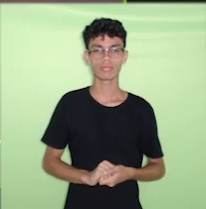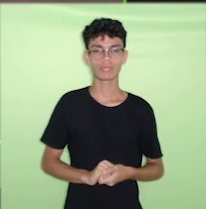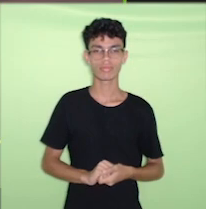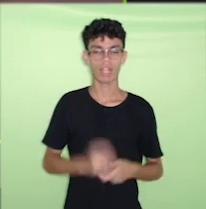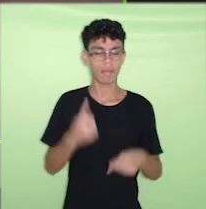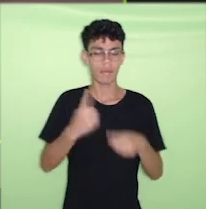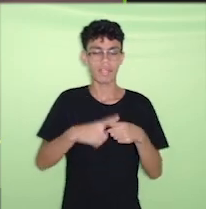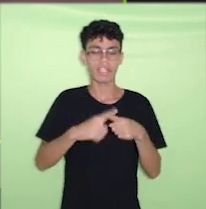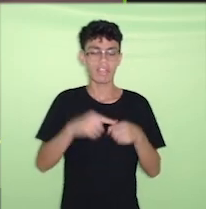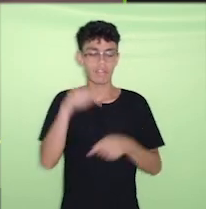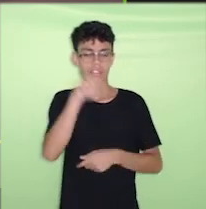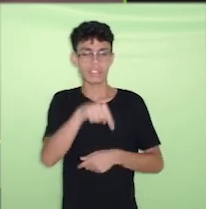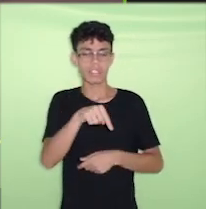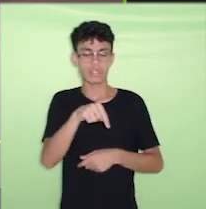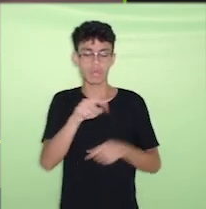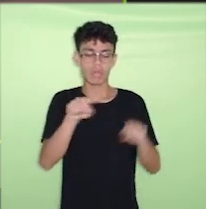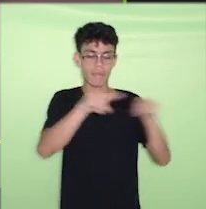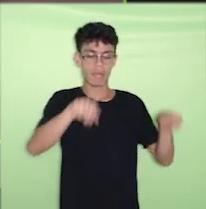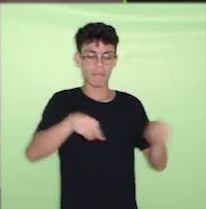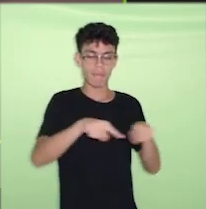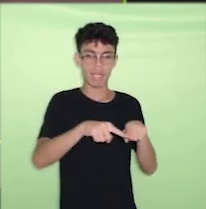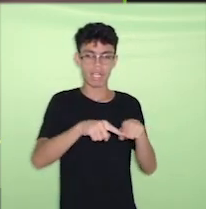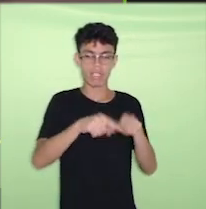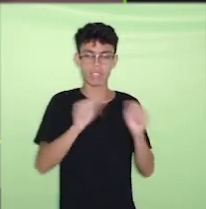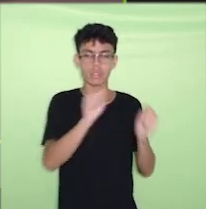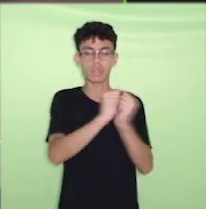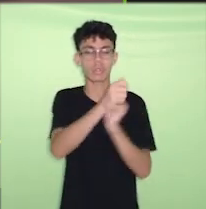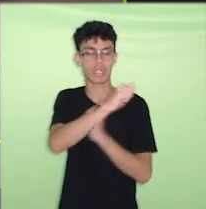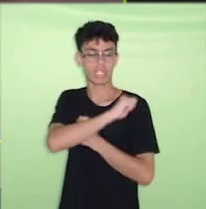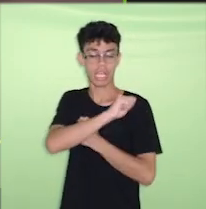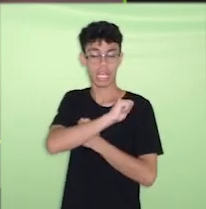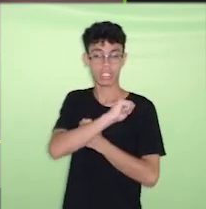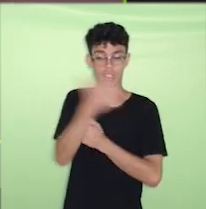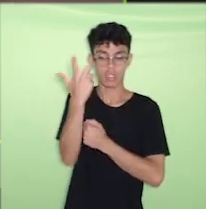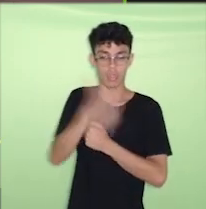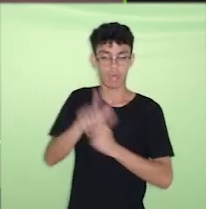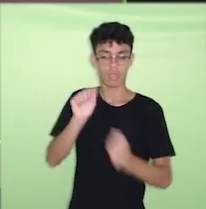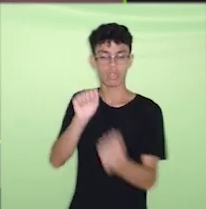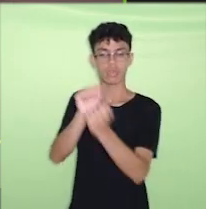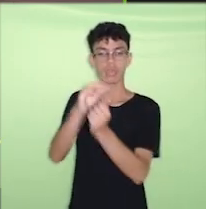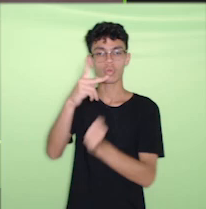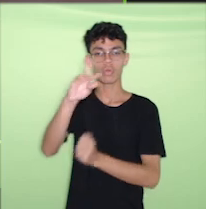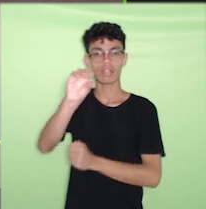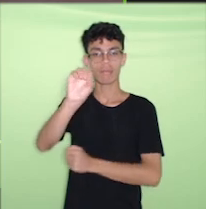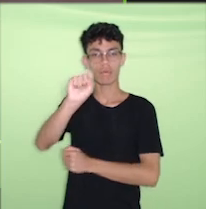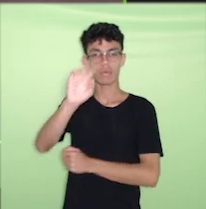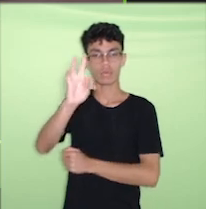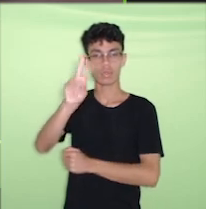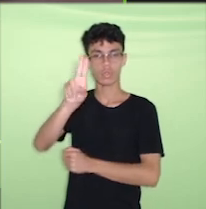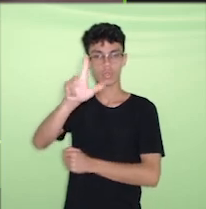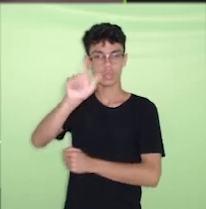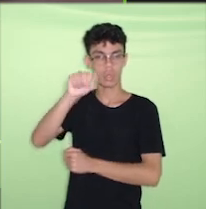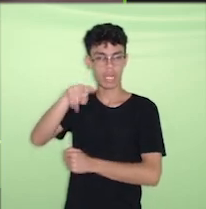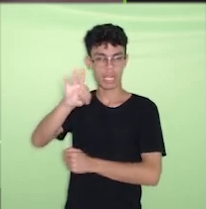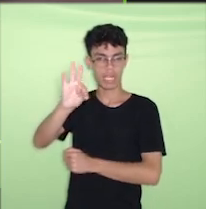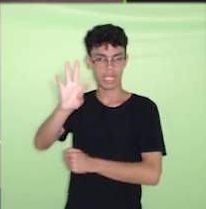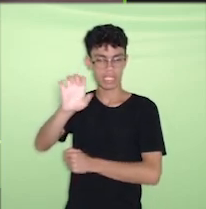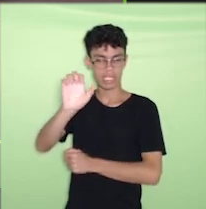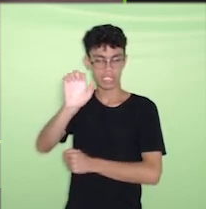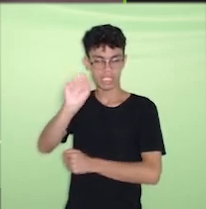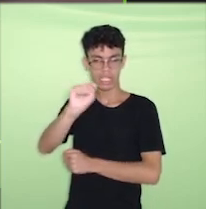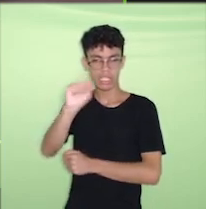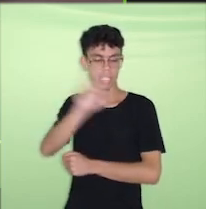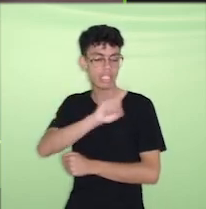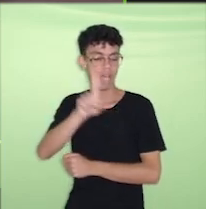Por que você não está com a sua classe, América? Outra vez com as postulantes? Não, não, não,